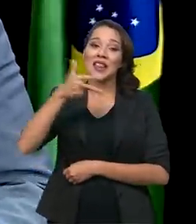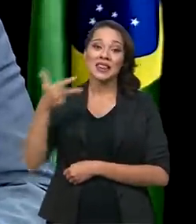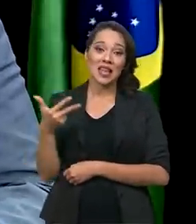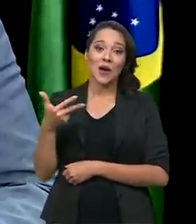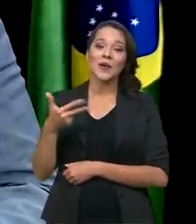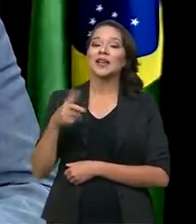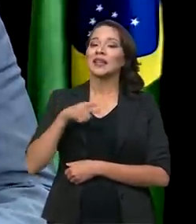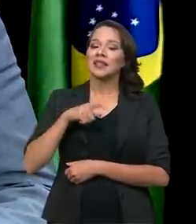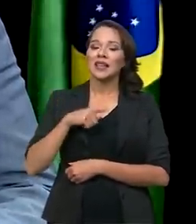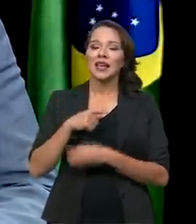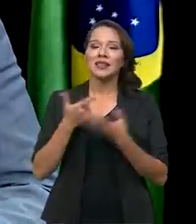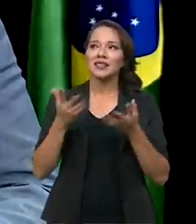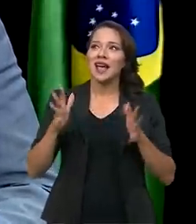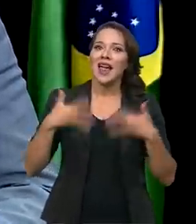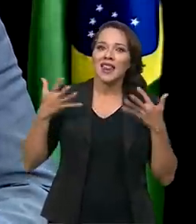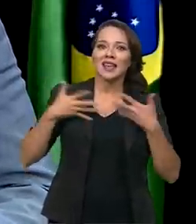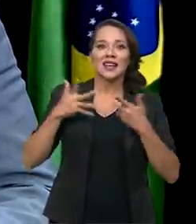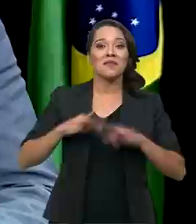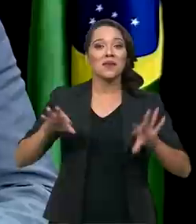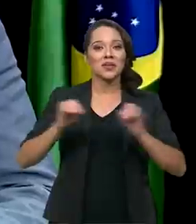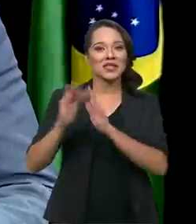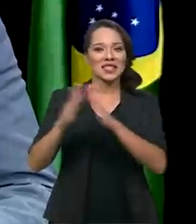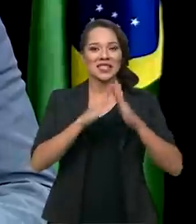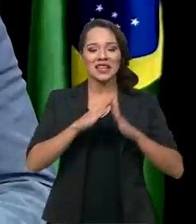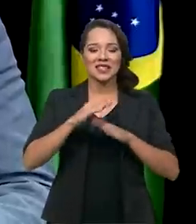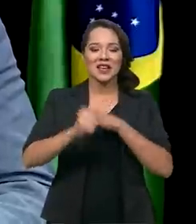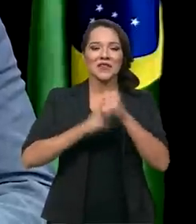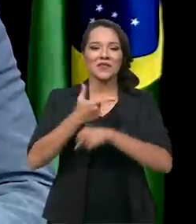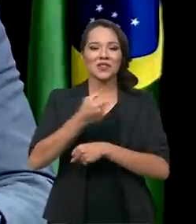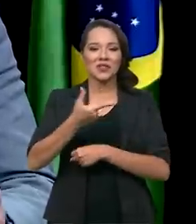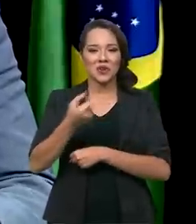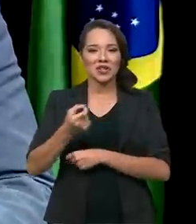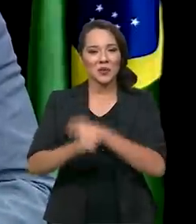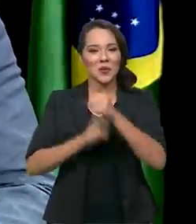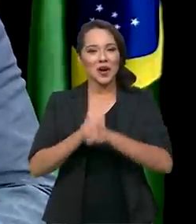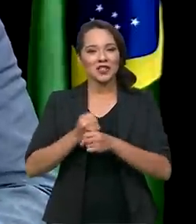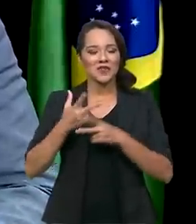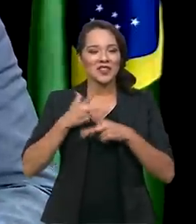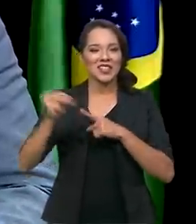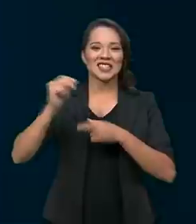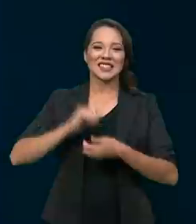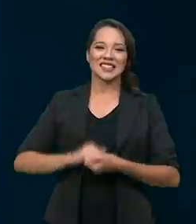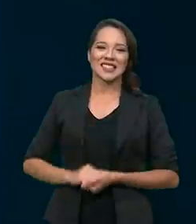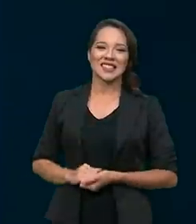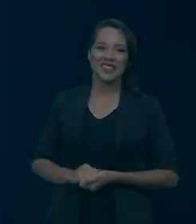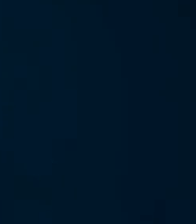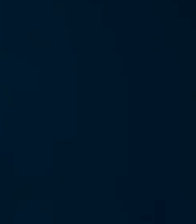trazendo aí alegria para todos os lares, e que 2022 seja um ano de muitas vitórias.